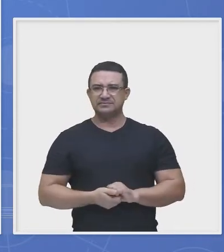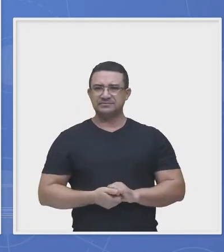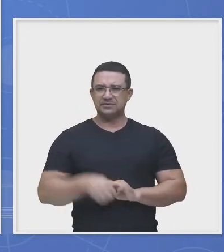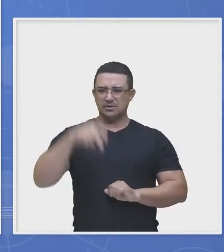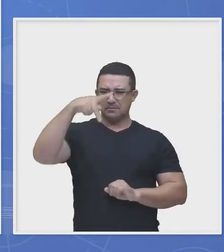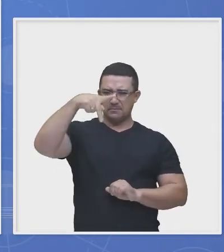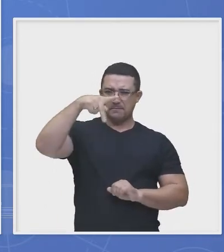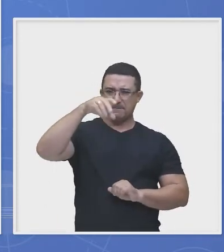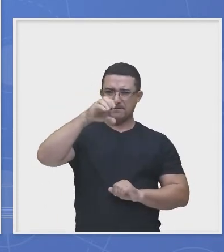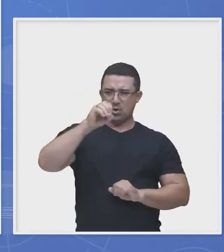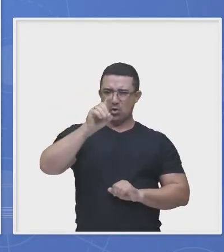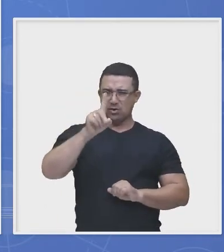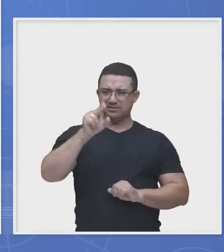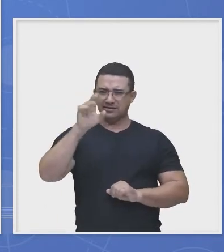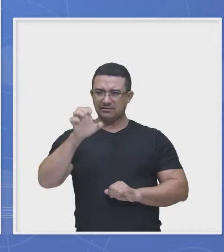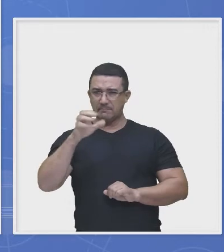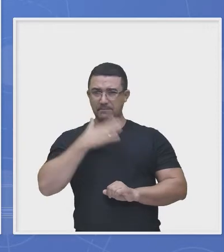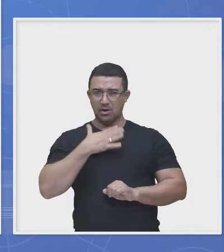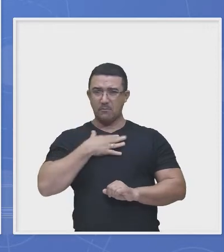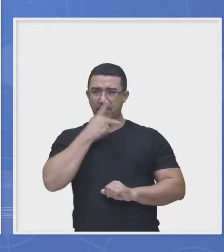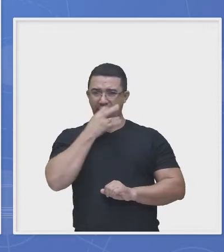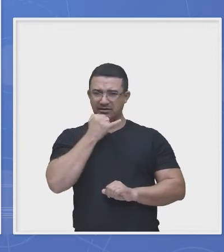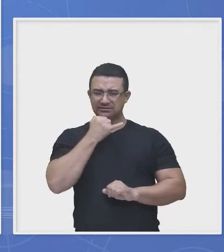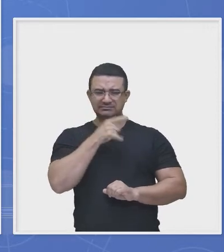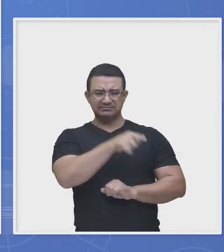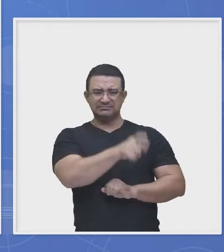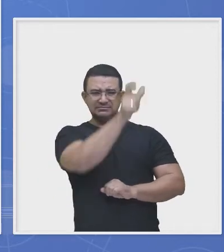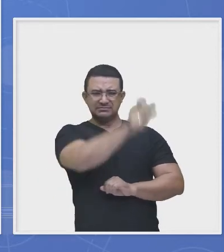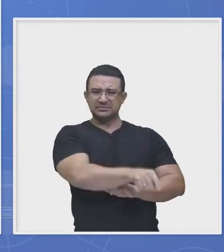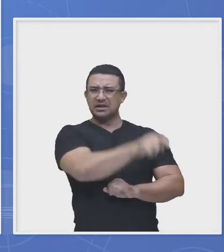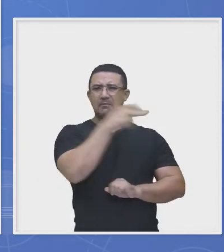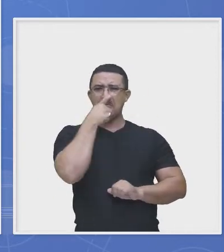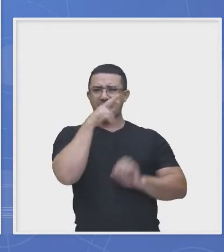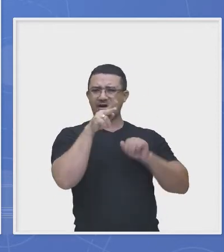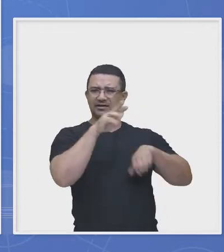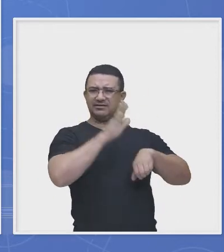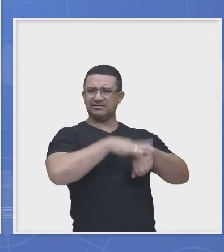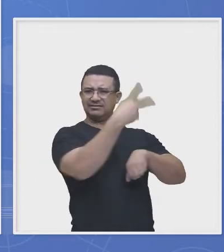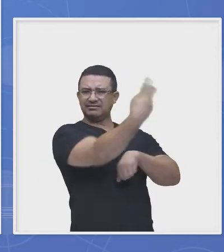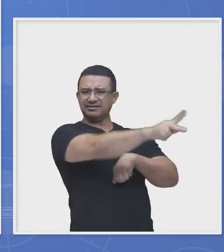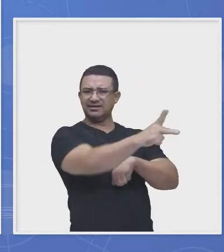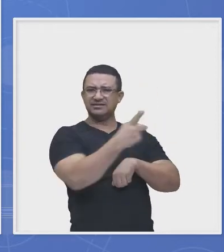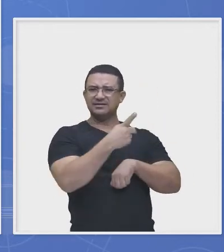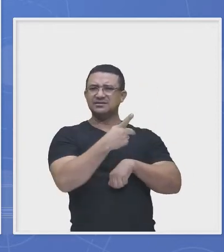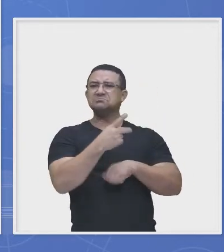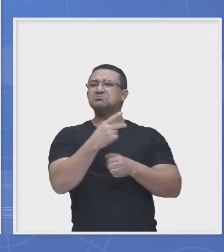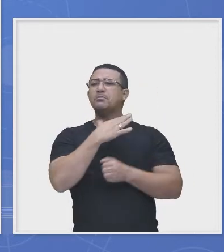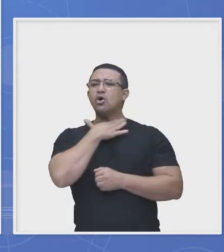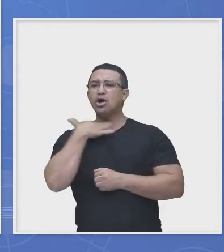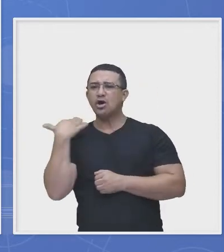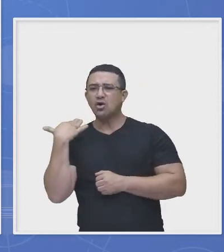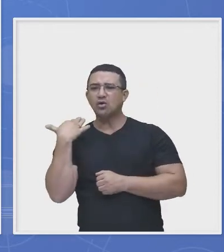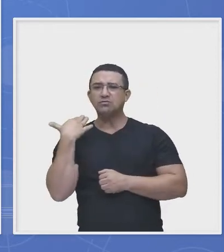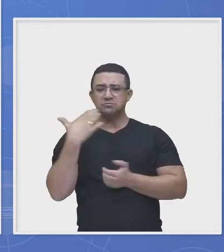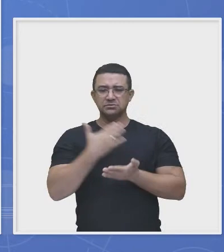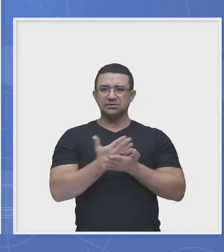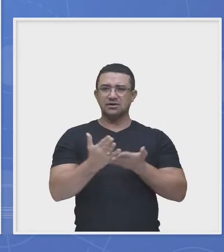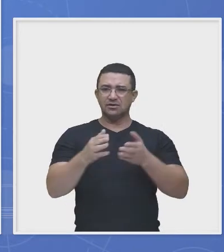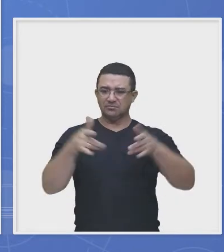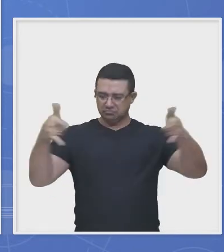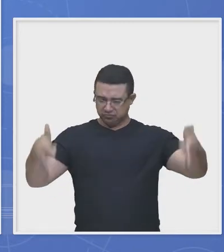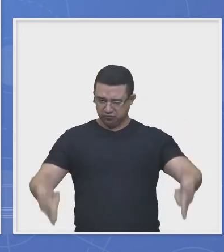meu pai. Né? Então percebam, podre é aquela ideia de que está apodrecendo. O pai faleceu, ou seja, está